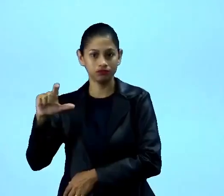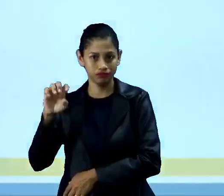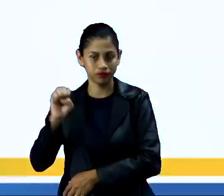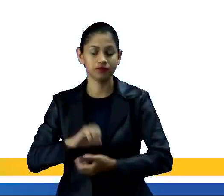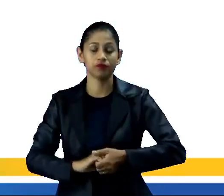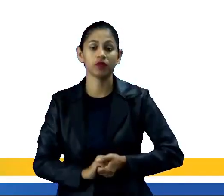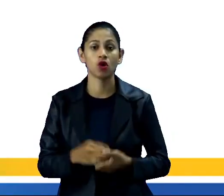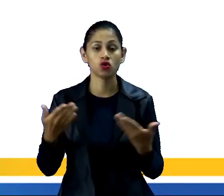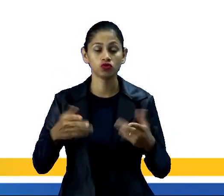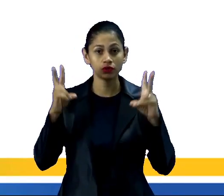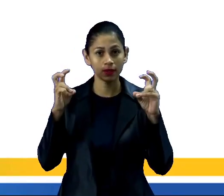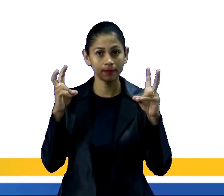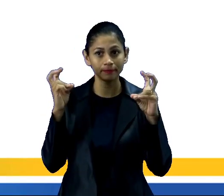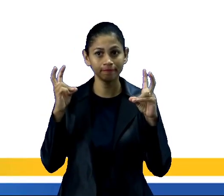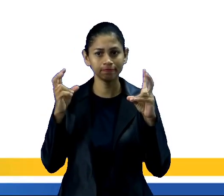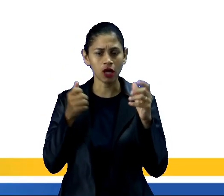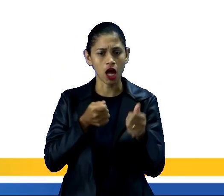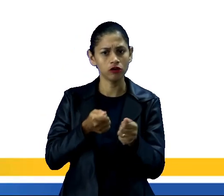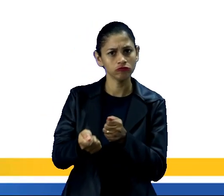Vamos lá?